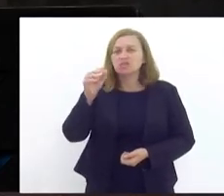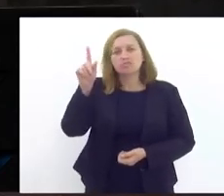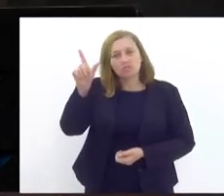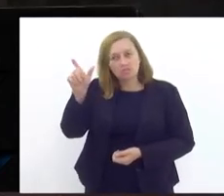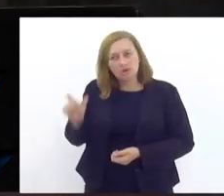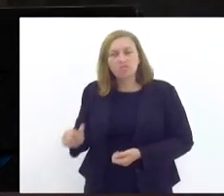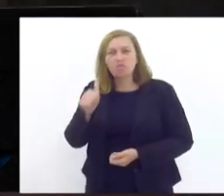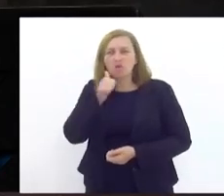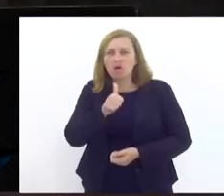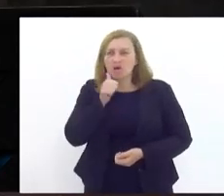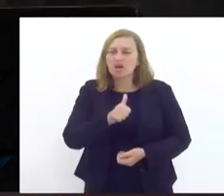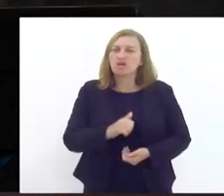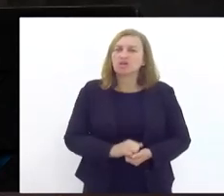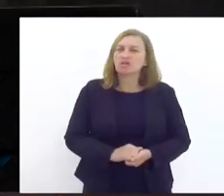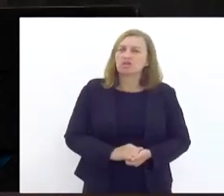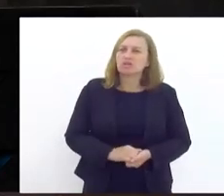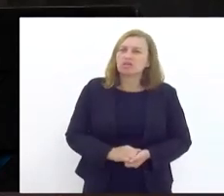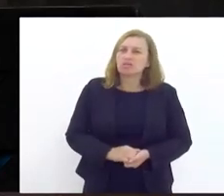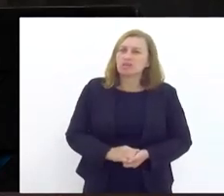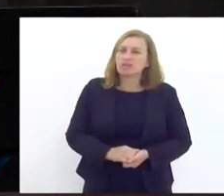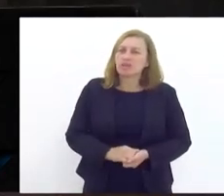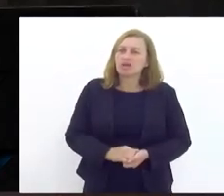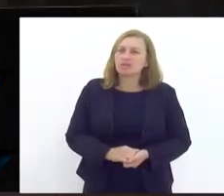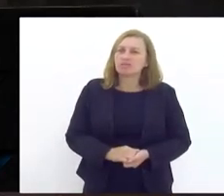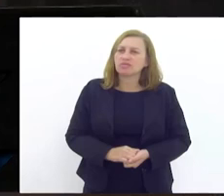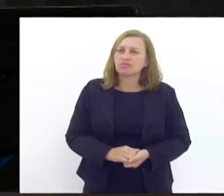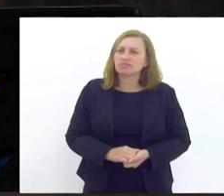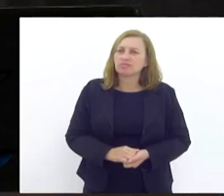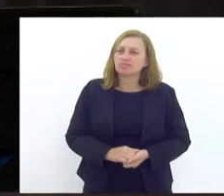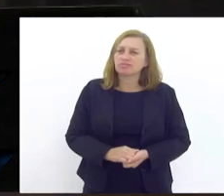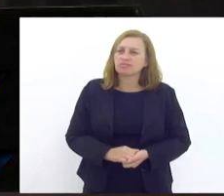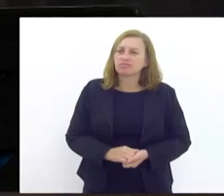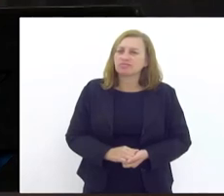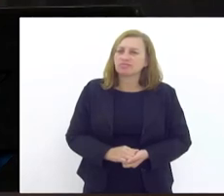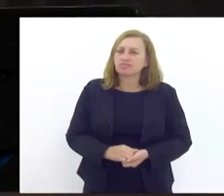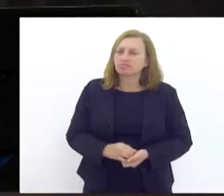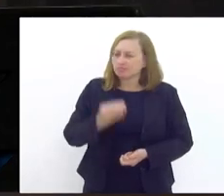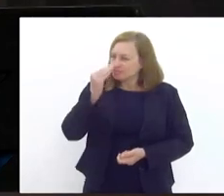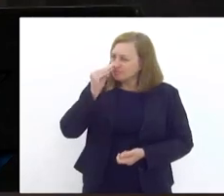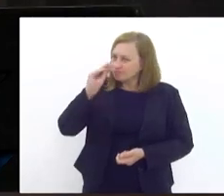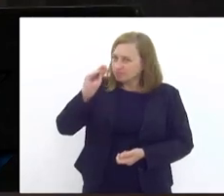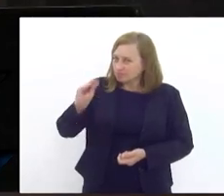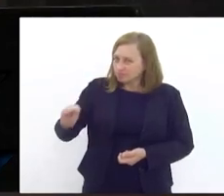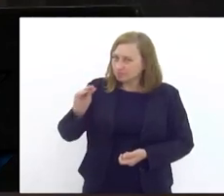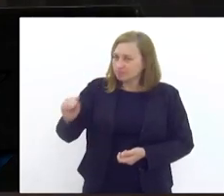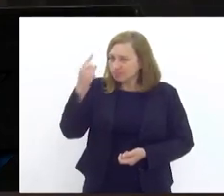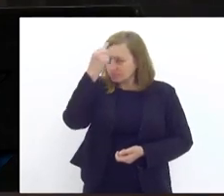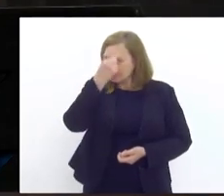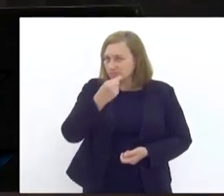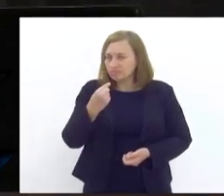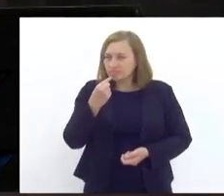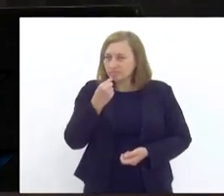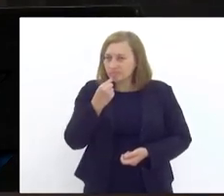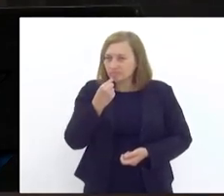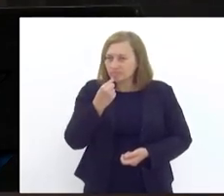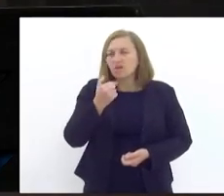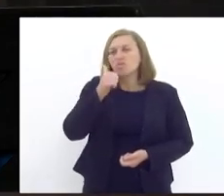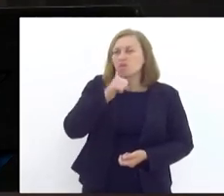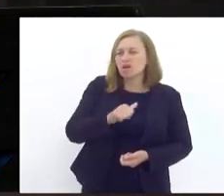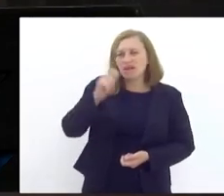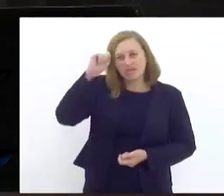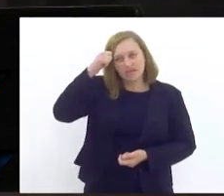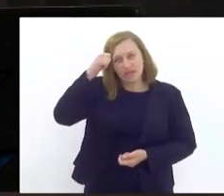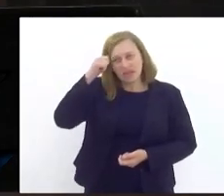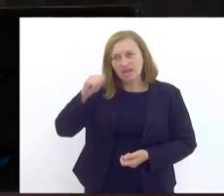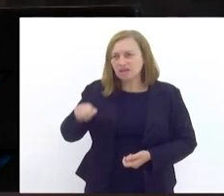quando ele ofende a imagem e a honra de uma mulher negra favelada que tava ali